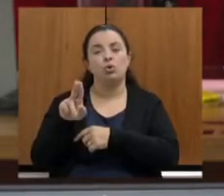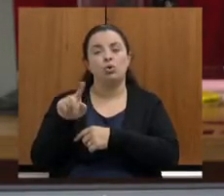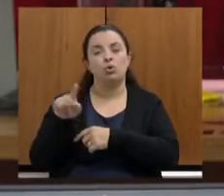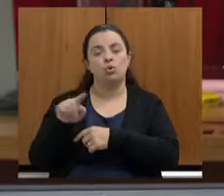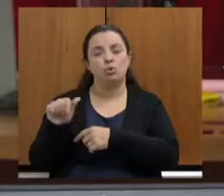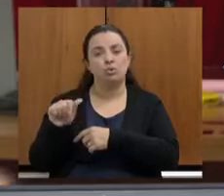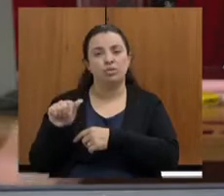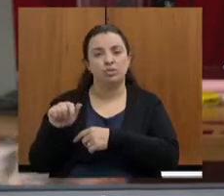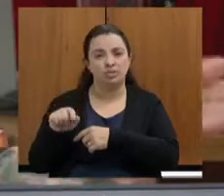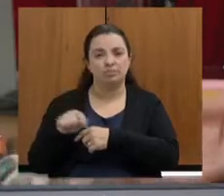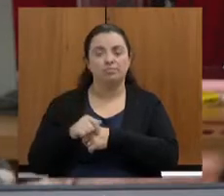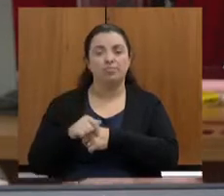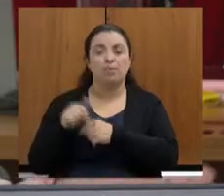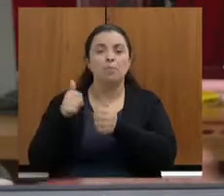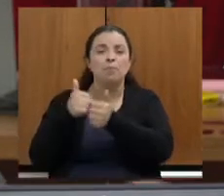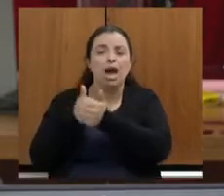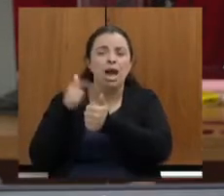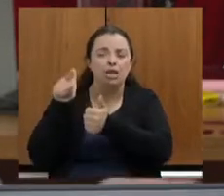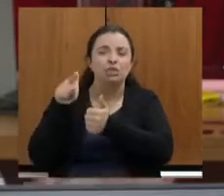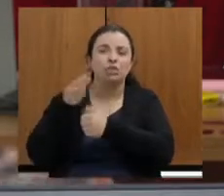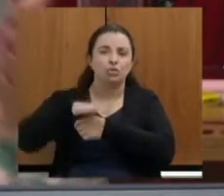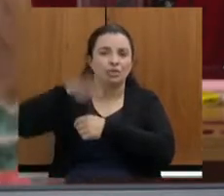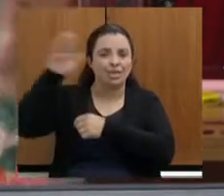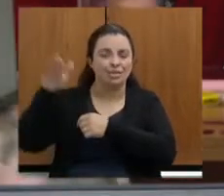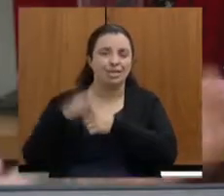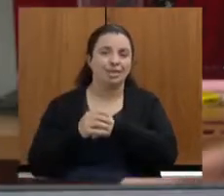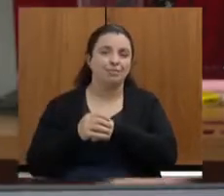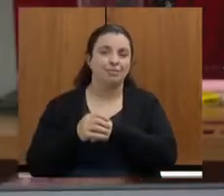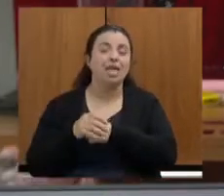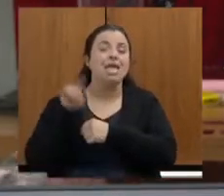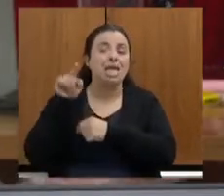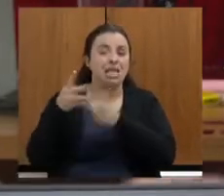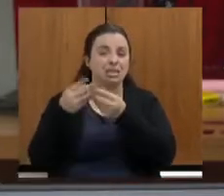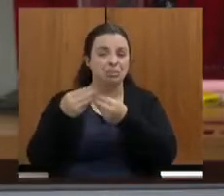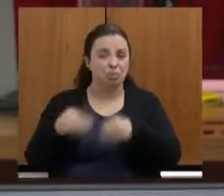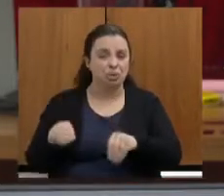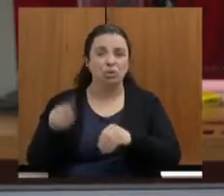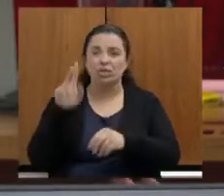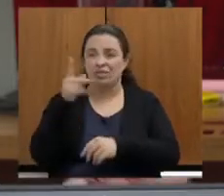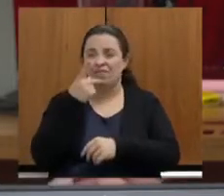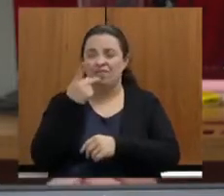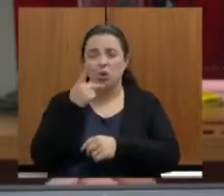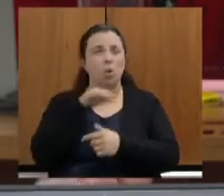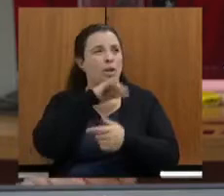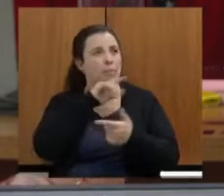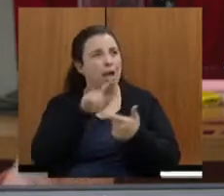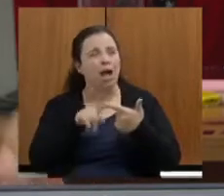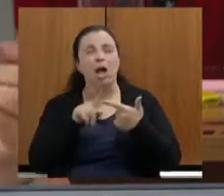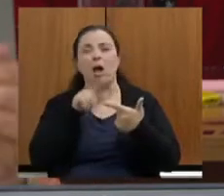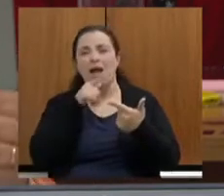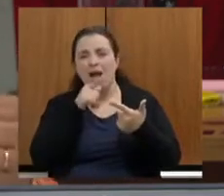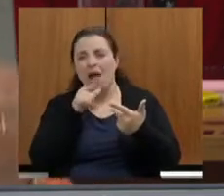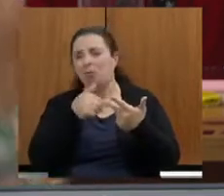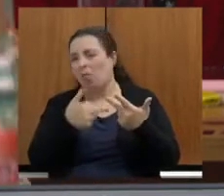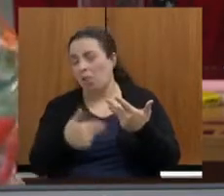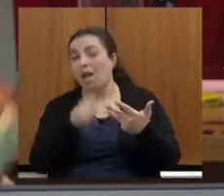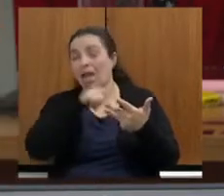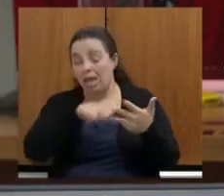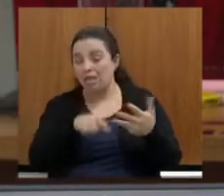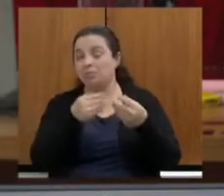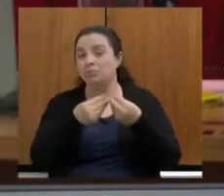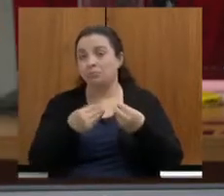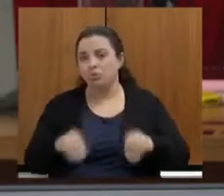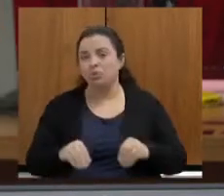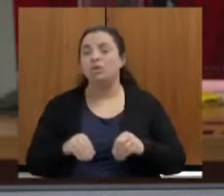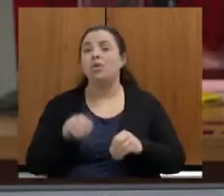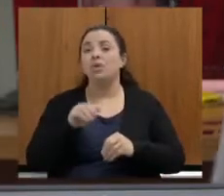então esses impactos todos que vocês estão trazendo aqui que você bem registrou na sua carta são impactos